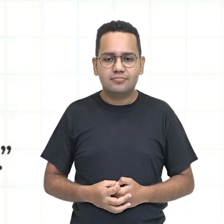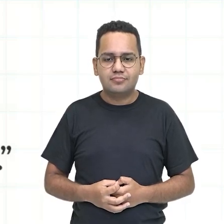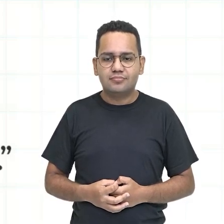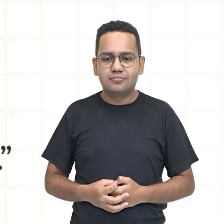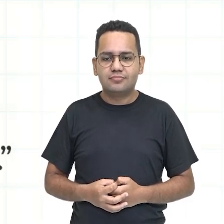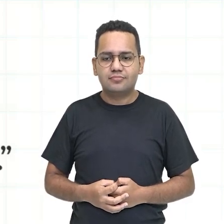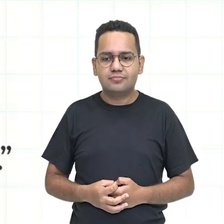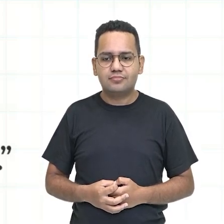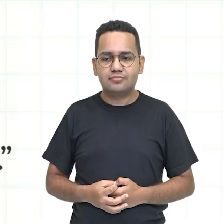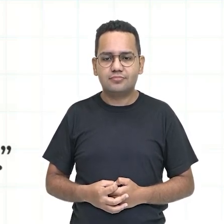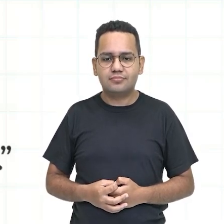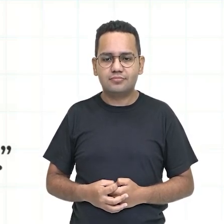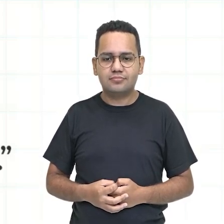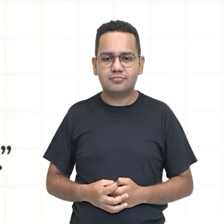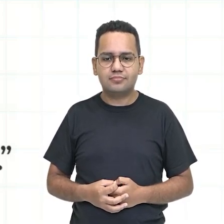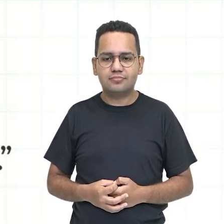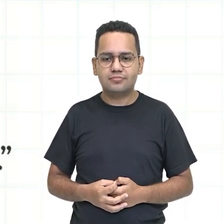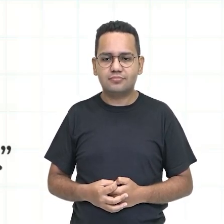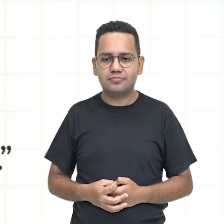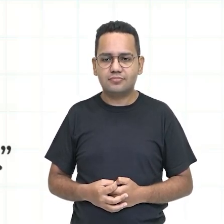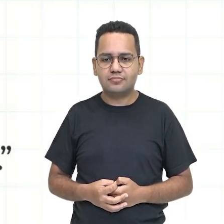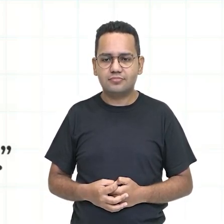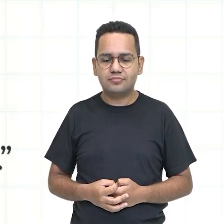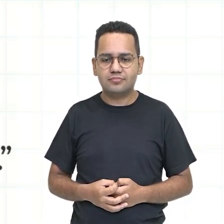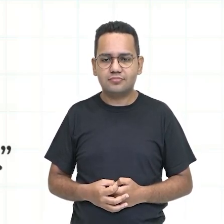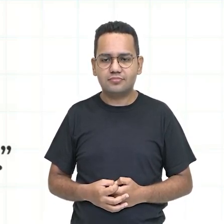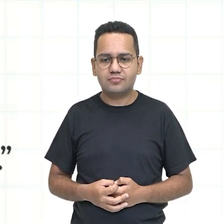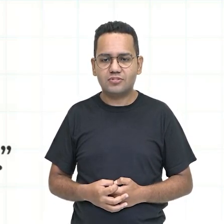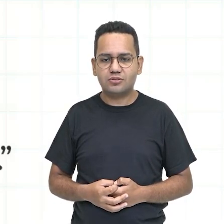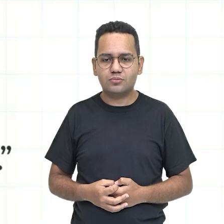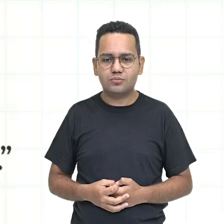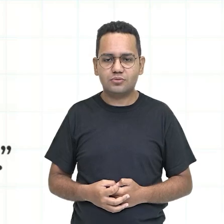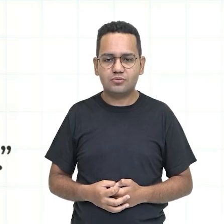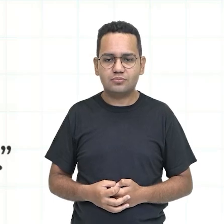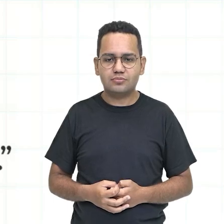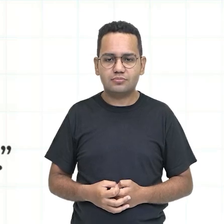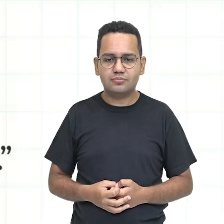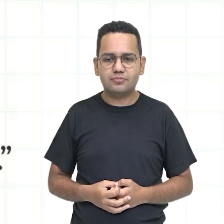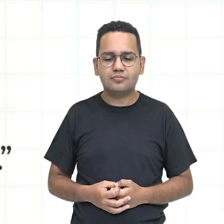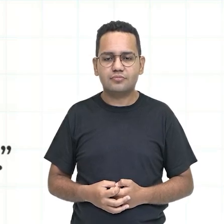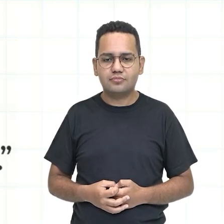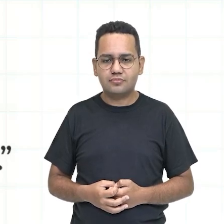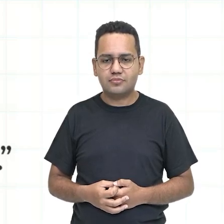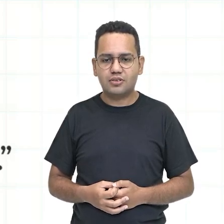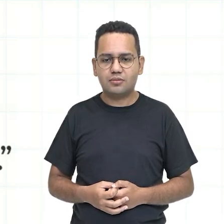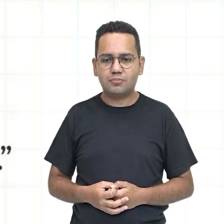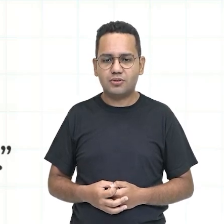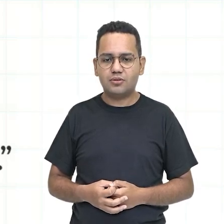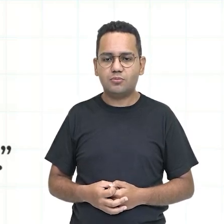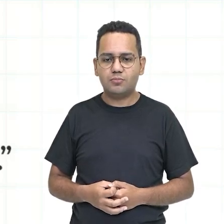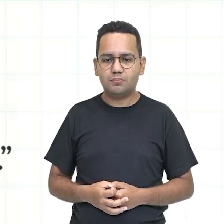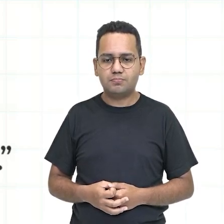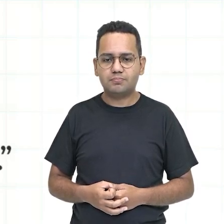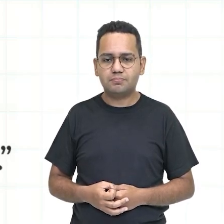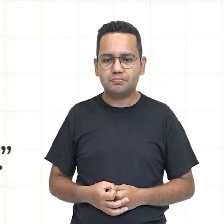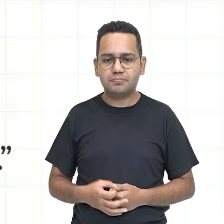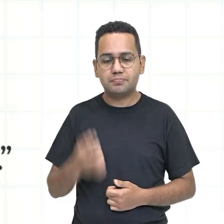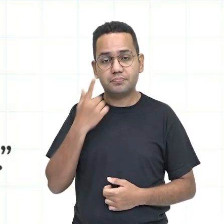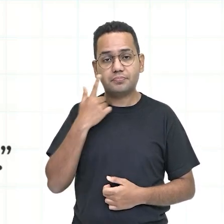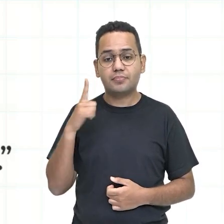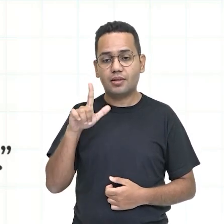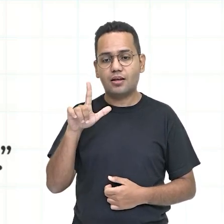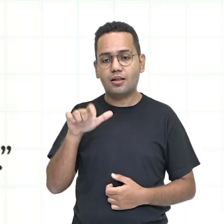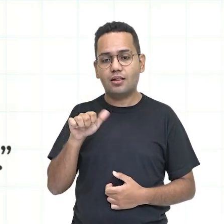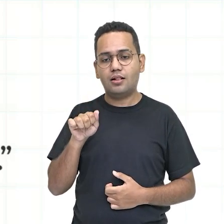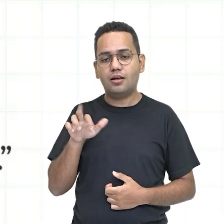Além disso, he enjoys learning about different cultures. A palavra learn significa aprender,